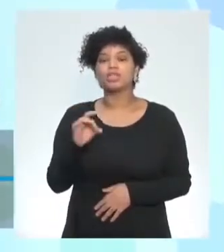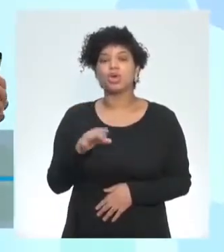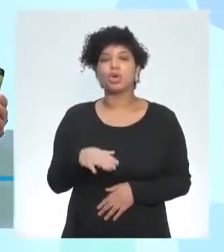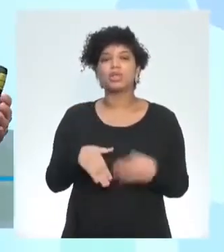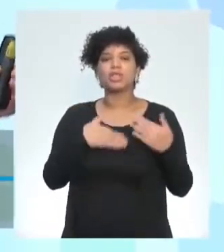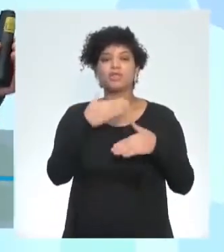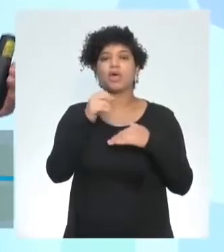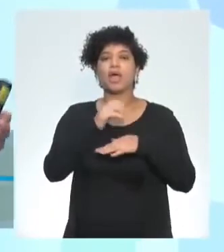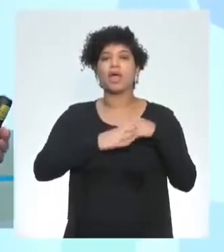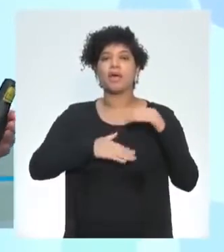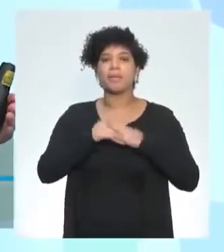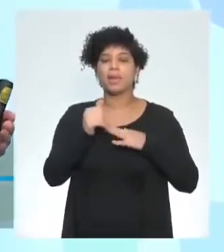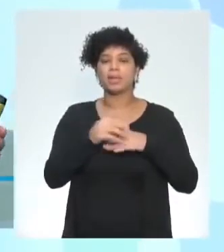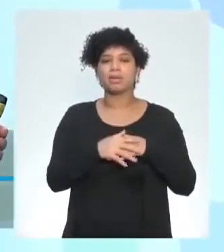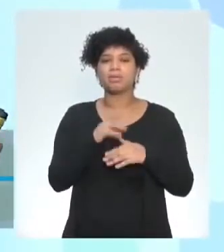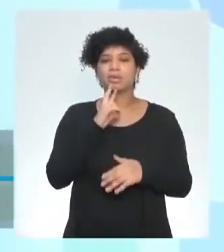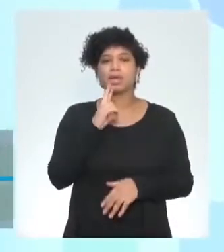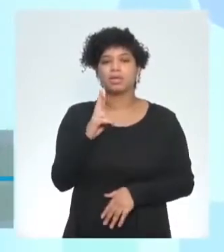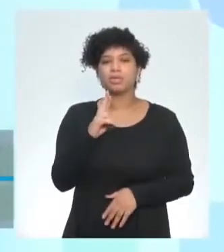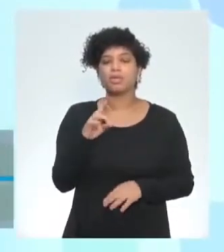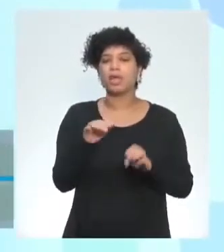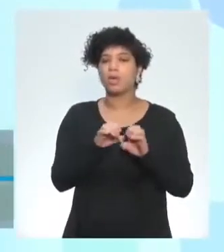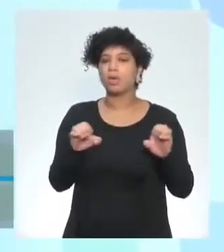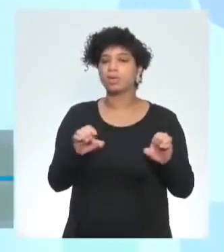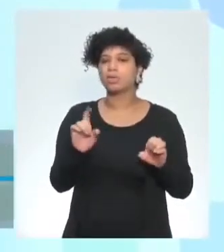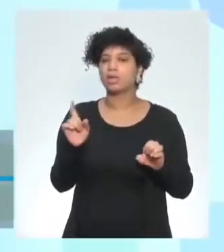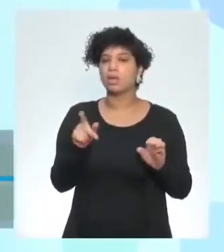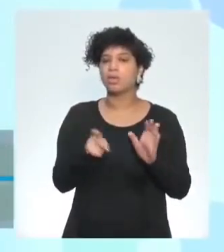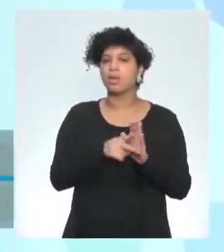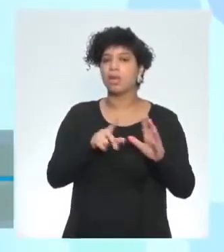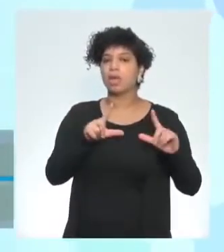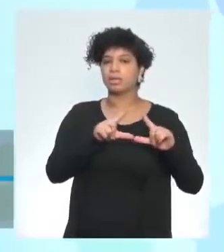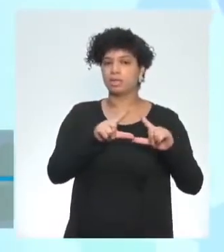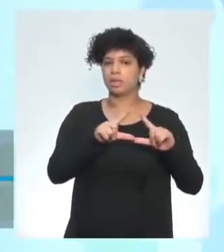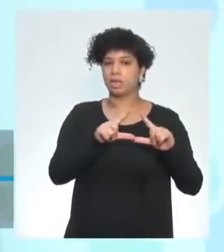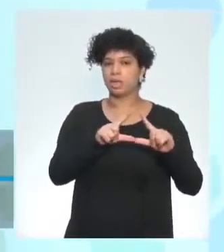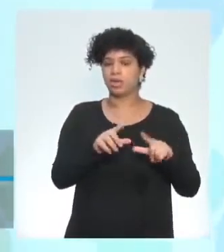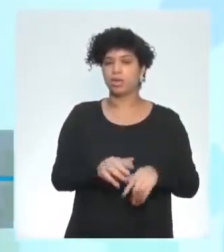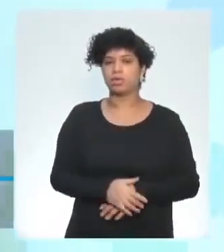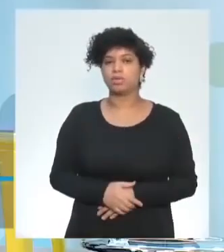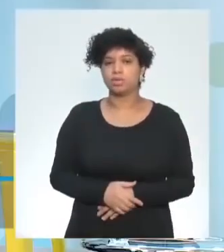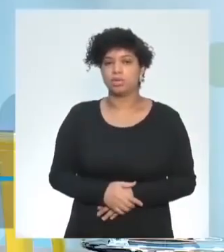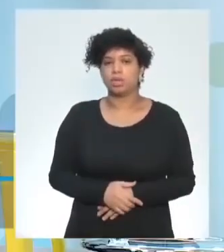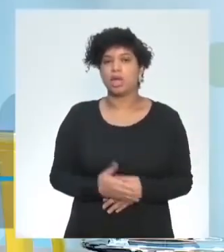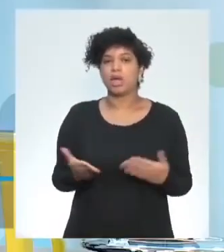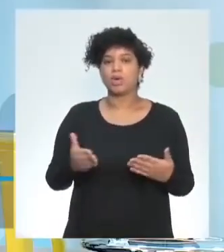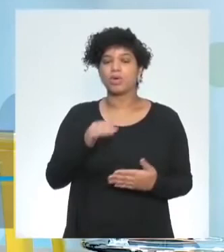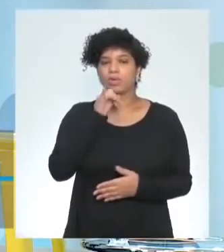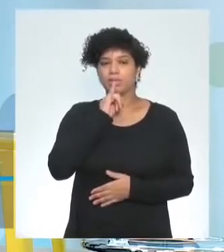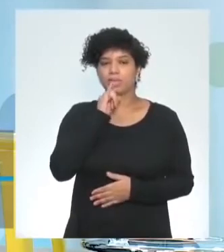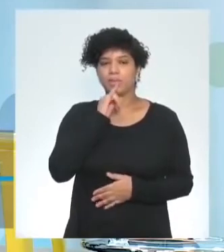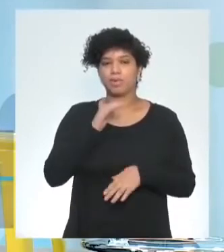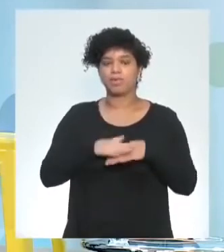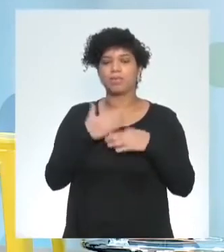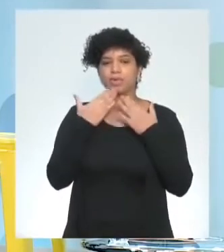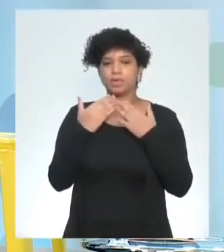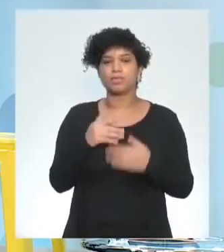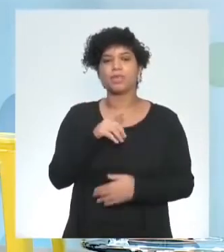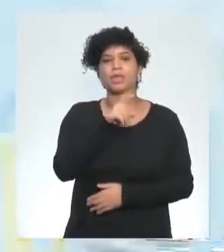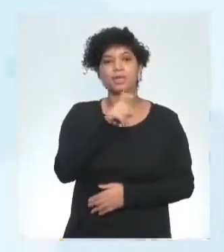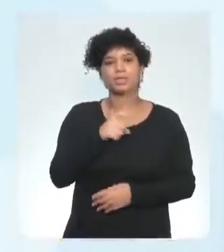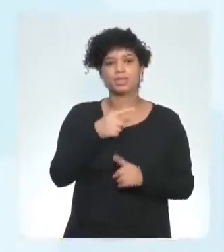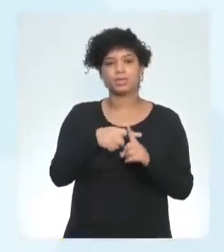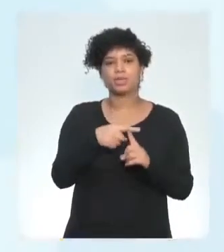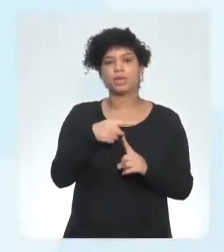desenvolver a habilidade de resolver equações, e sim de triângulos, tá certo? Então, eu quero só usar aqui um exemplo, ó, x mais